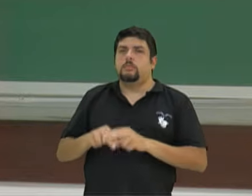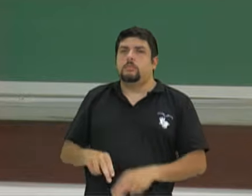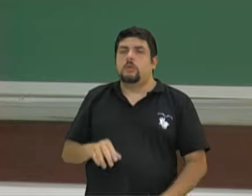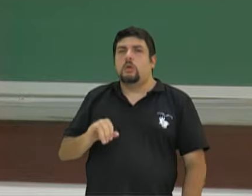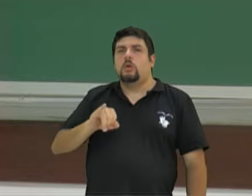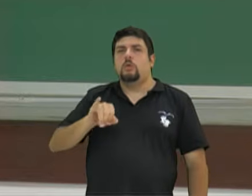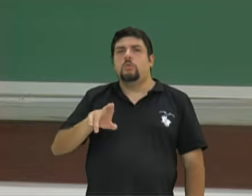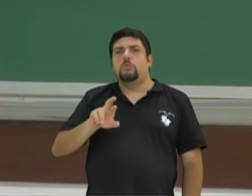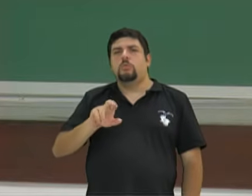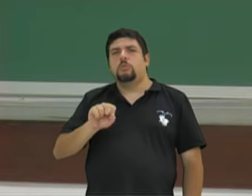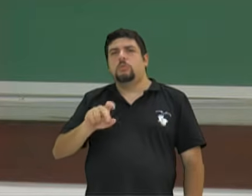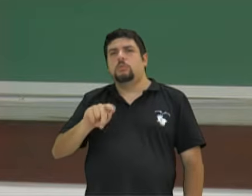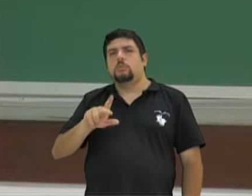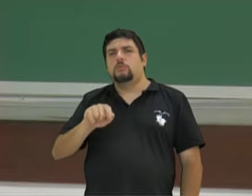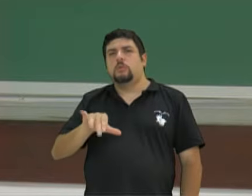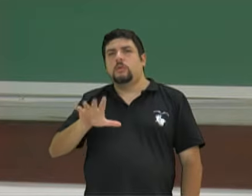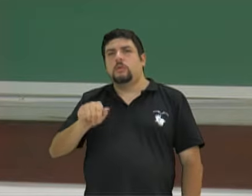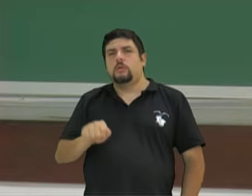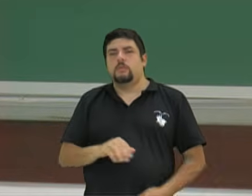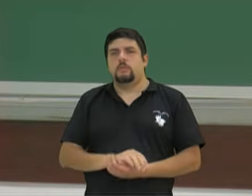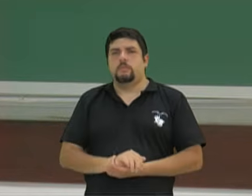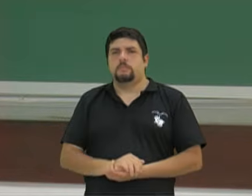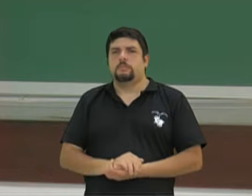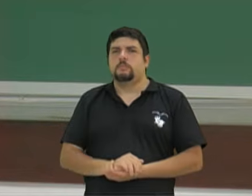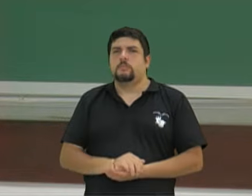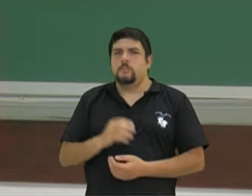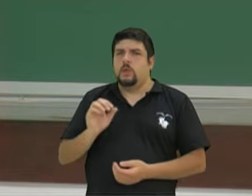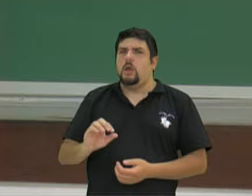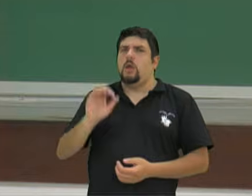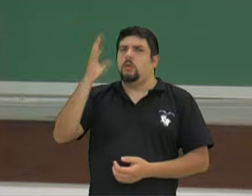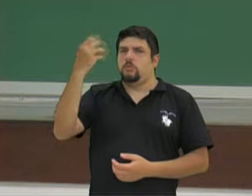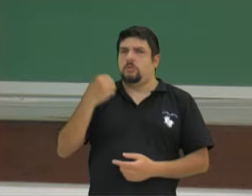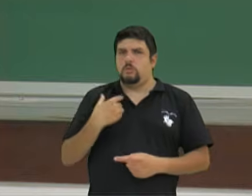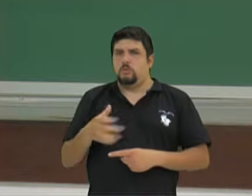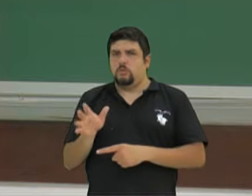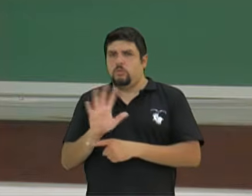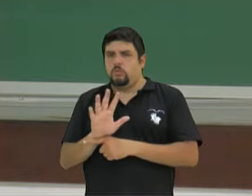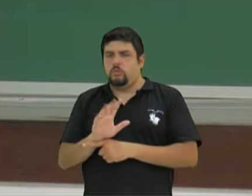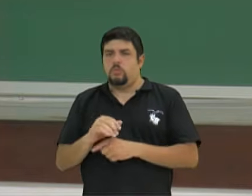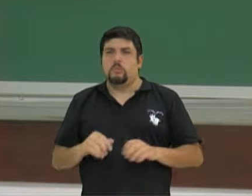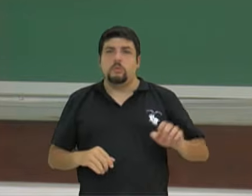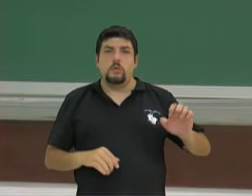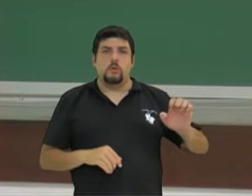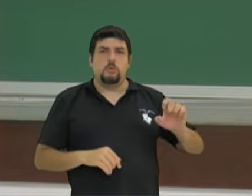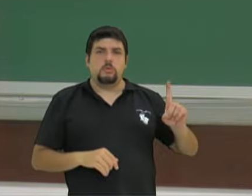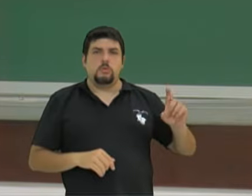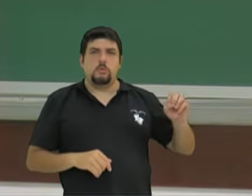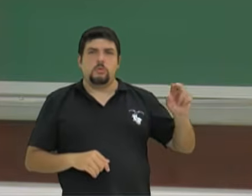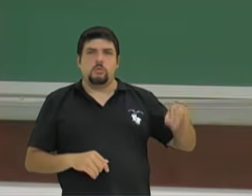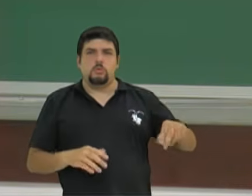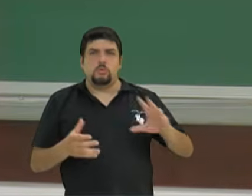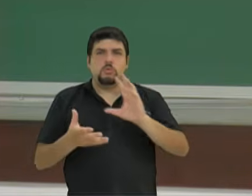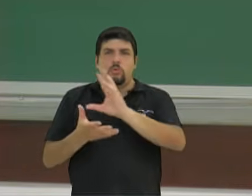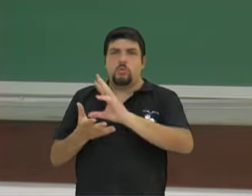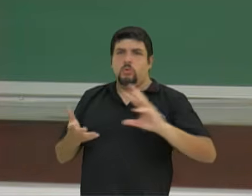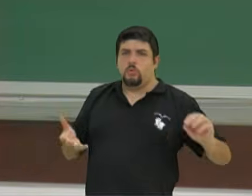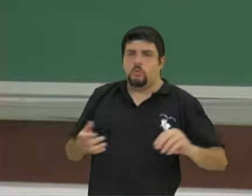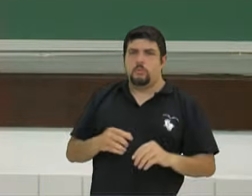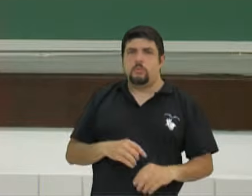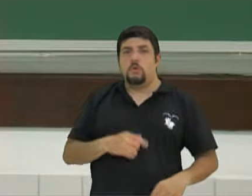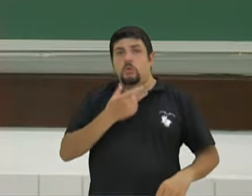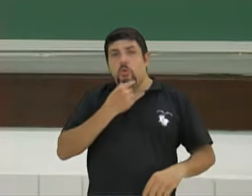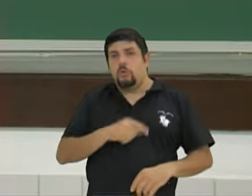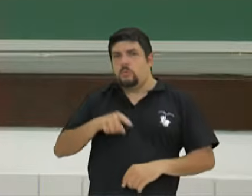jurídico a gente fala isso. Aconteceu que teve um filme que o Thomas Edison foi lá e foi copiar. Aí o seu autor, eu não me lembro o nome